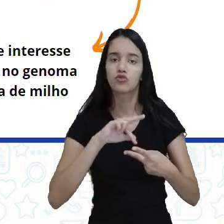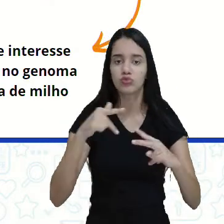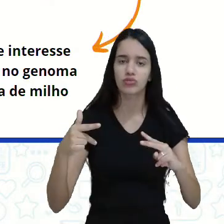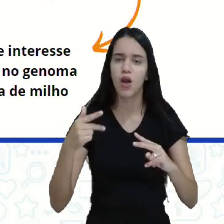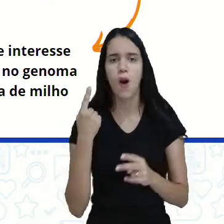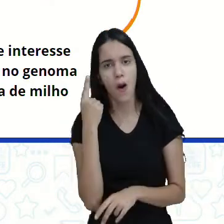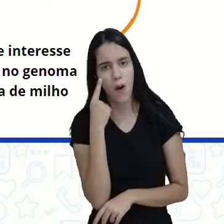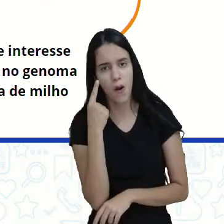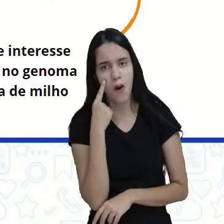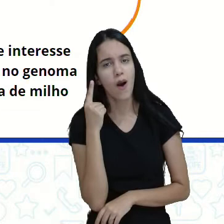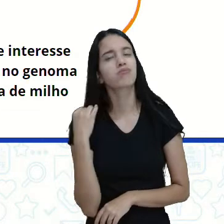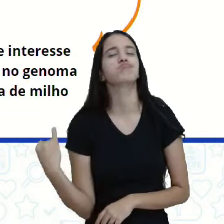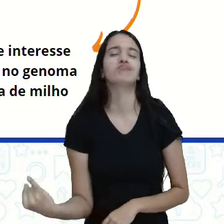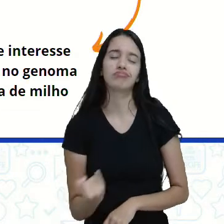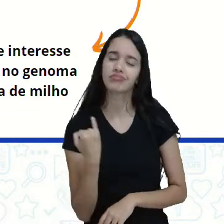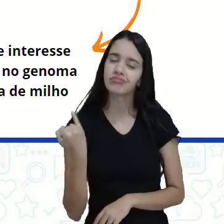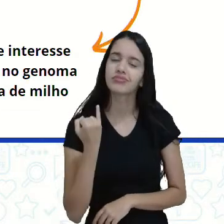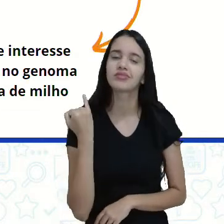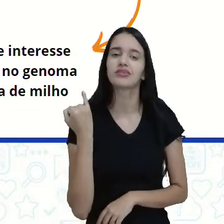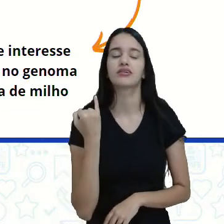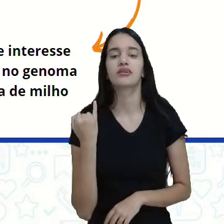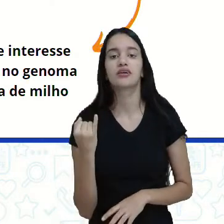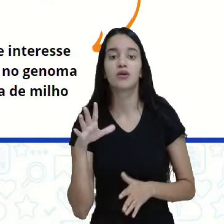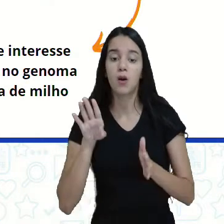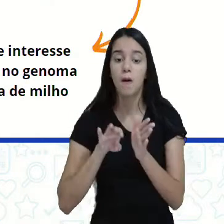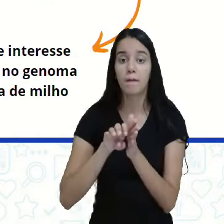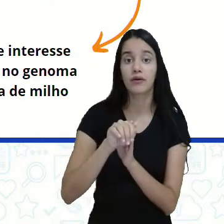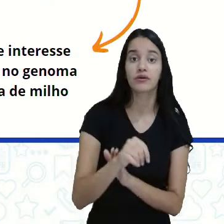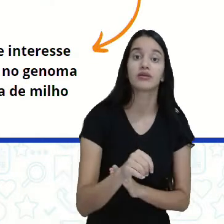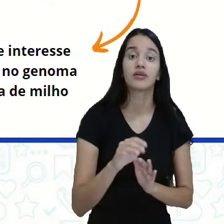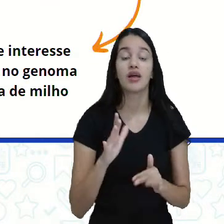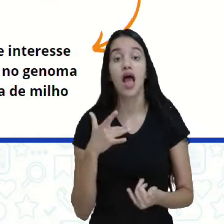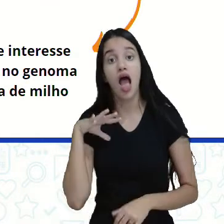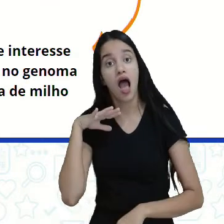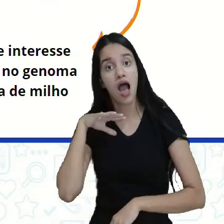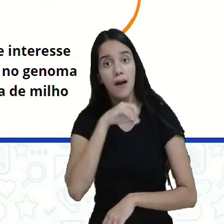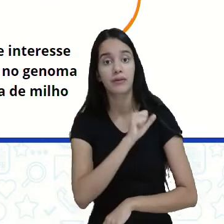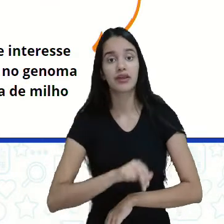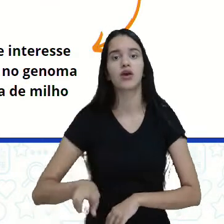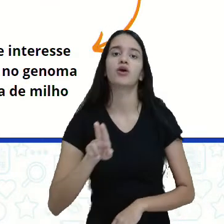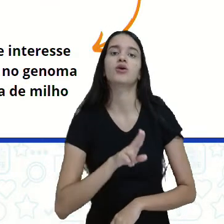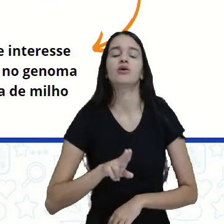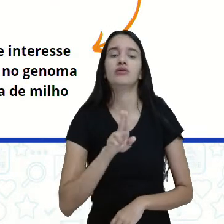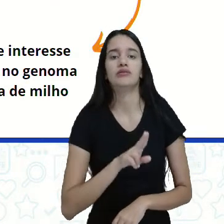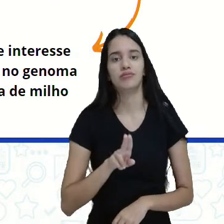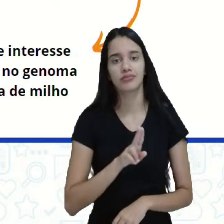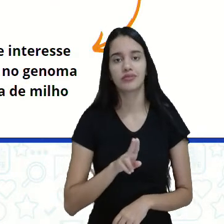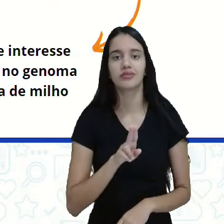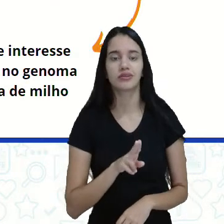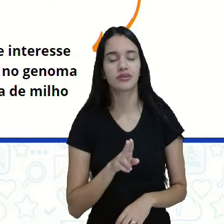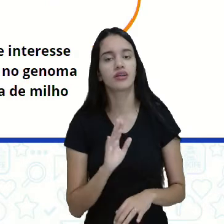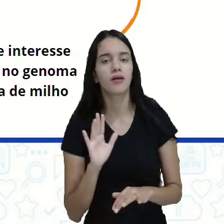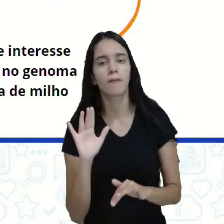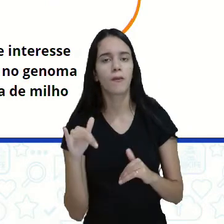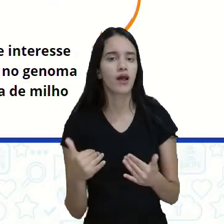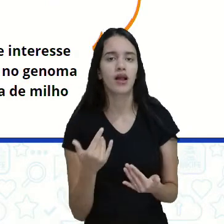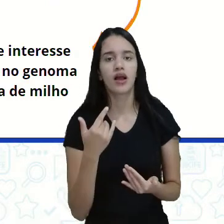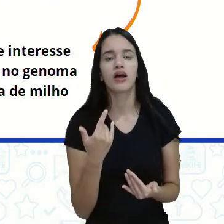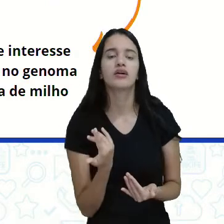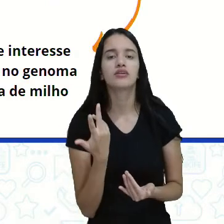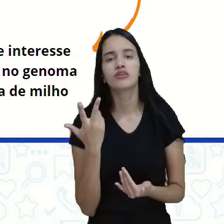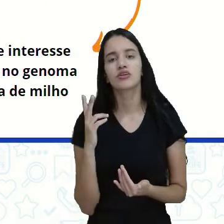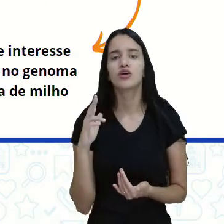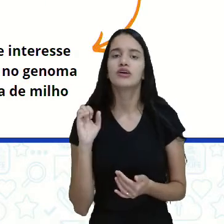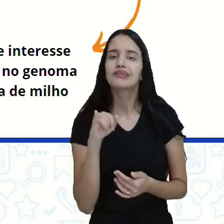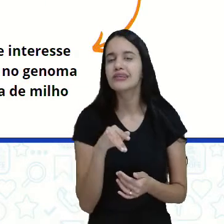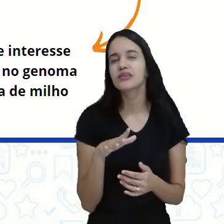olha como as bactérias são importantes aí. Como as bactérias se multiplicam muito rápido, elas são utilizadas todas as vezes aí, né? Não,